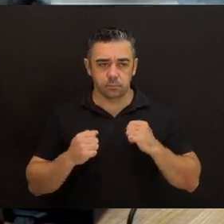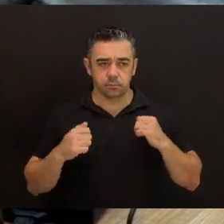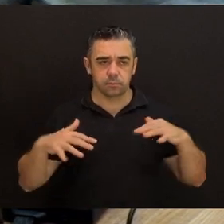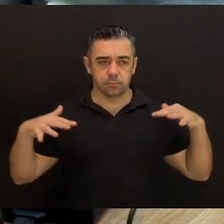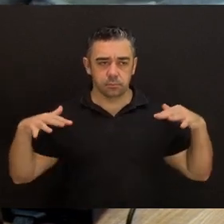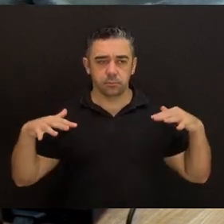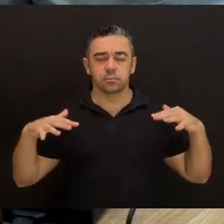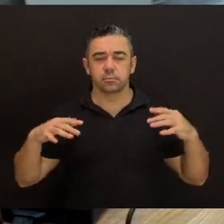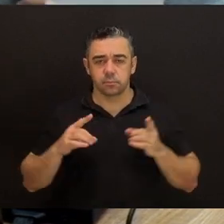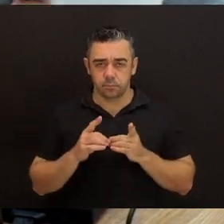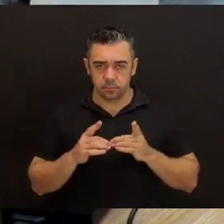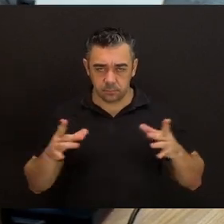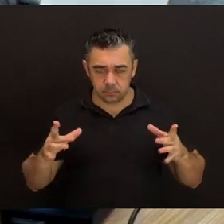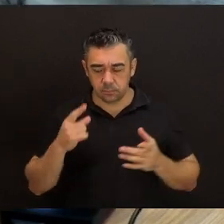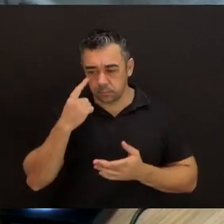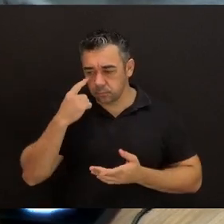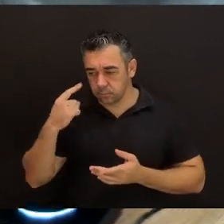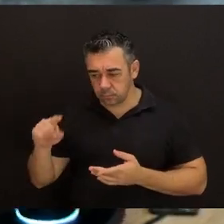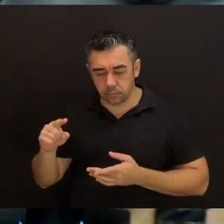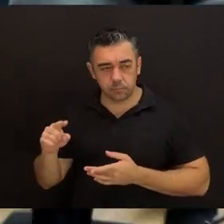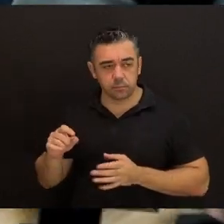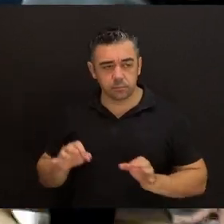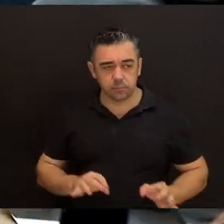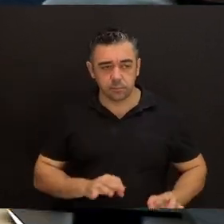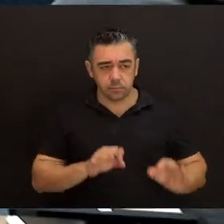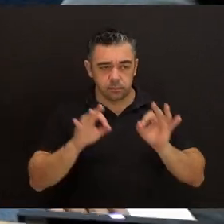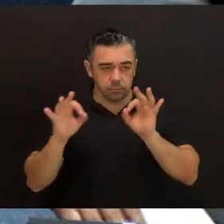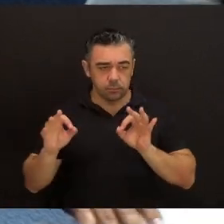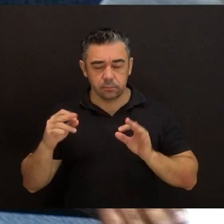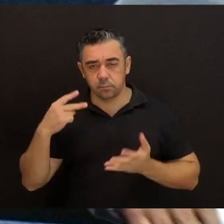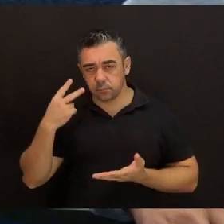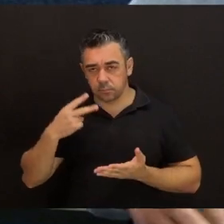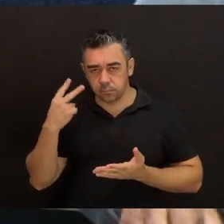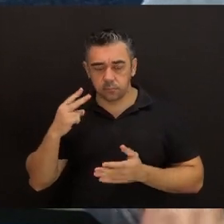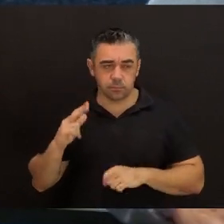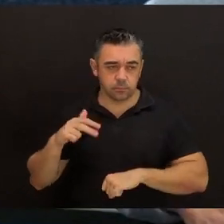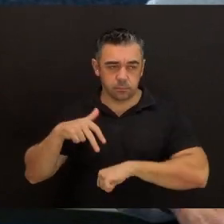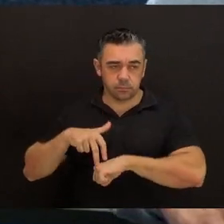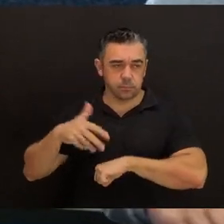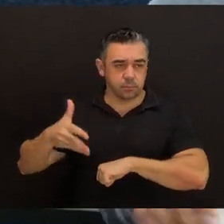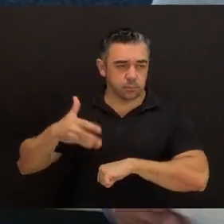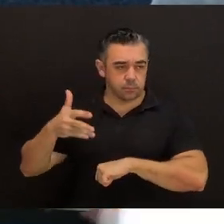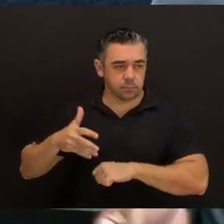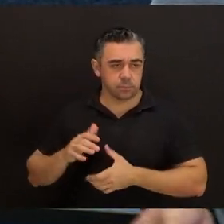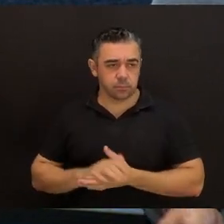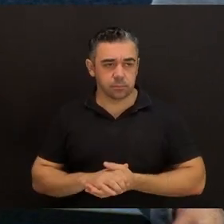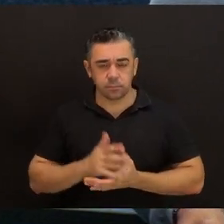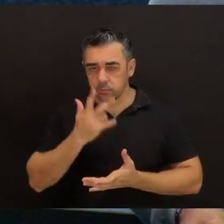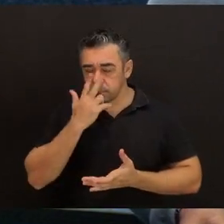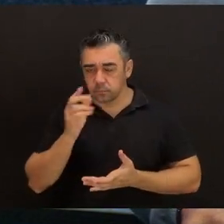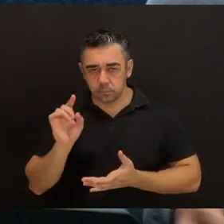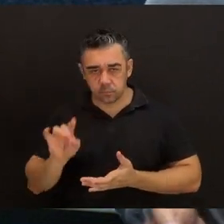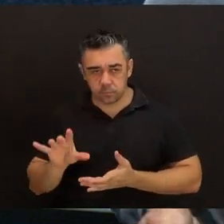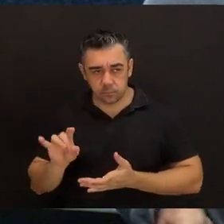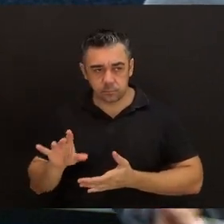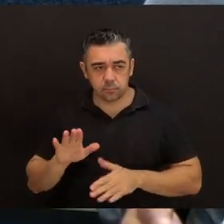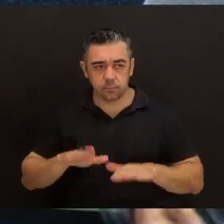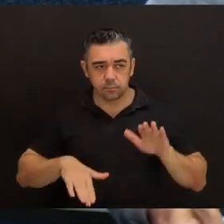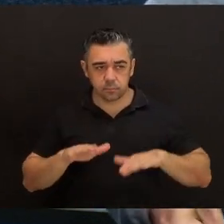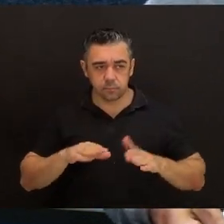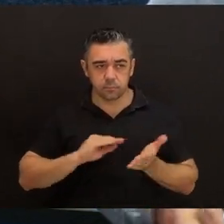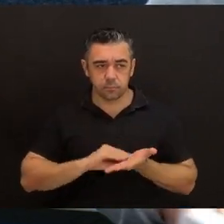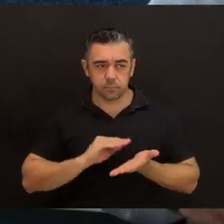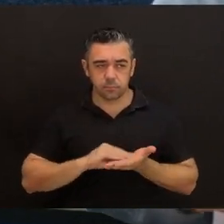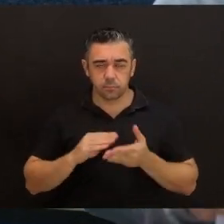então eu pude acompanhar fala dos Senhores vereadores que subiram até a Tribuna eu acho só que às vezes falta algum